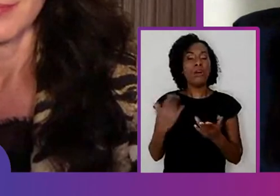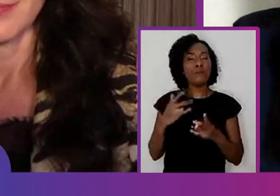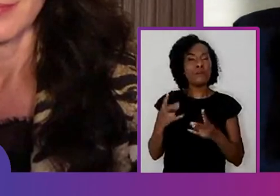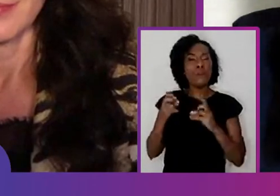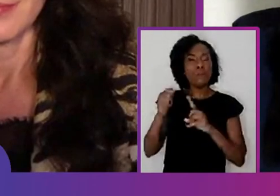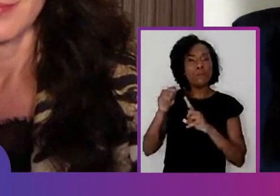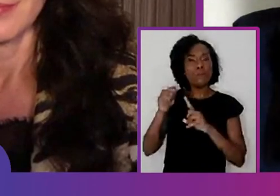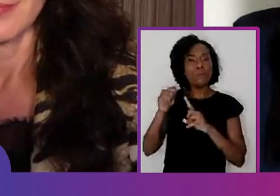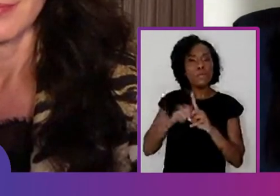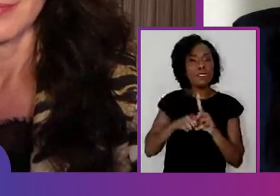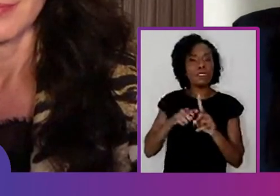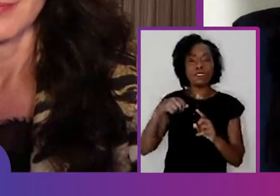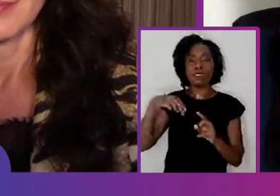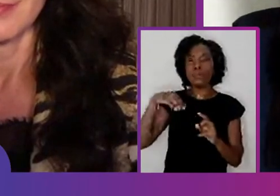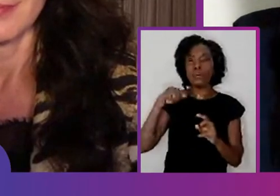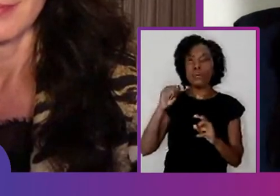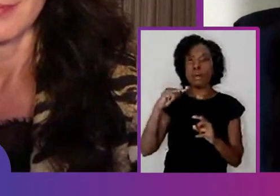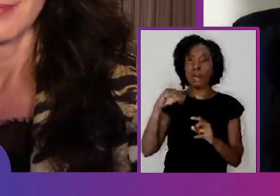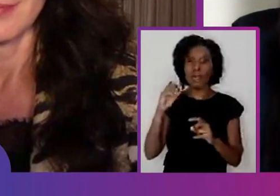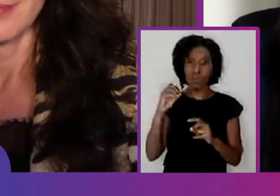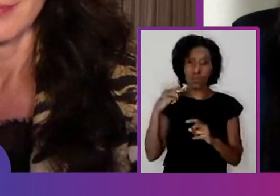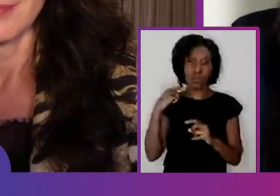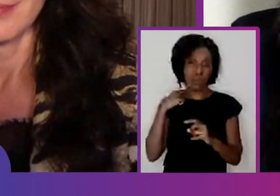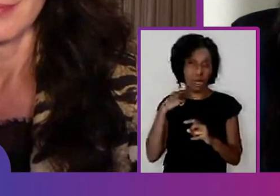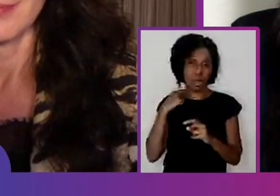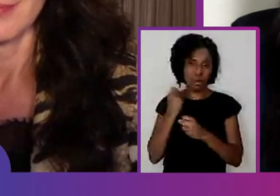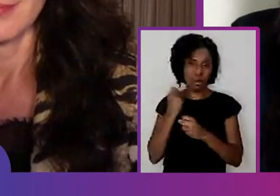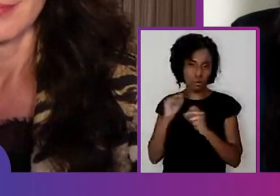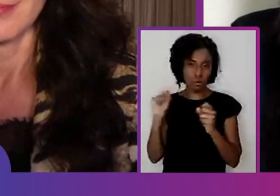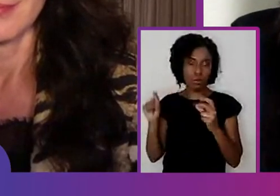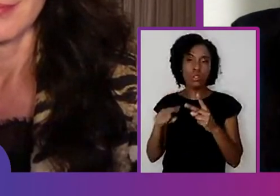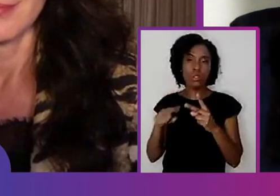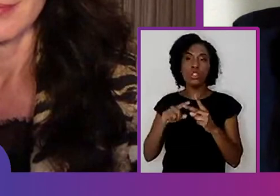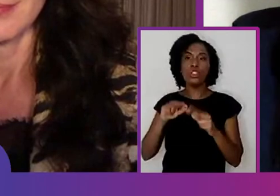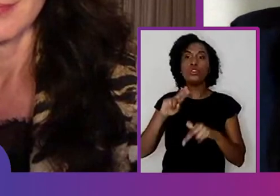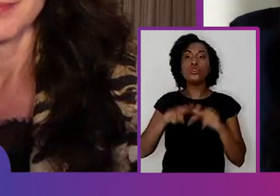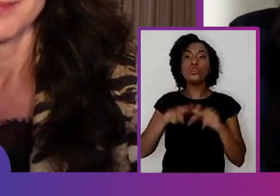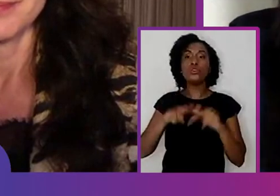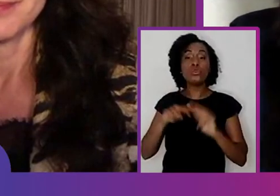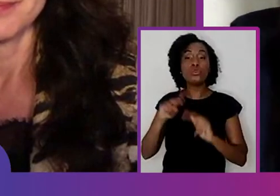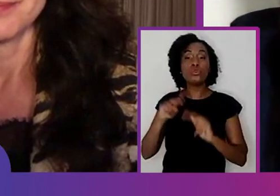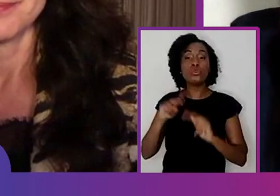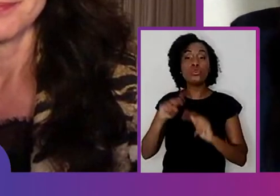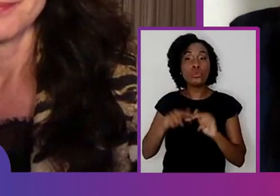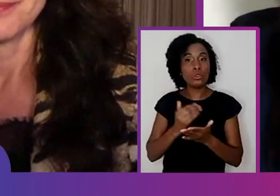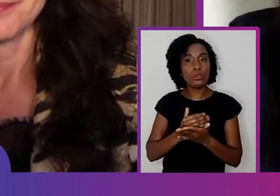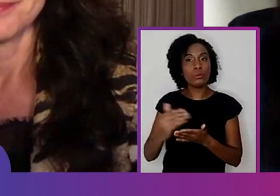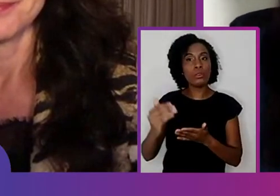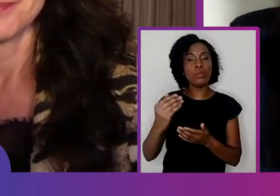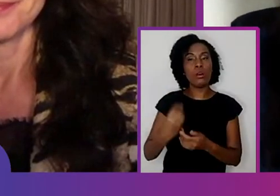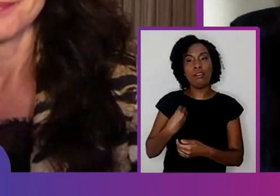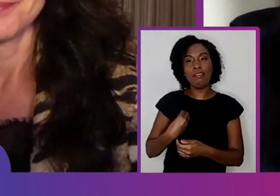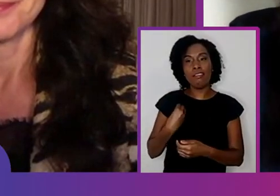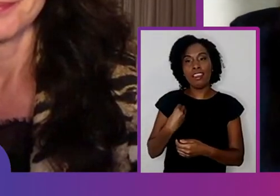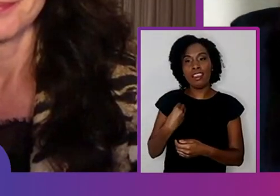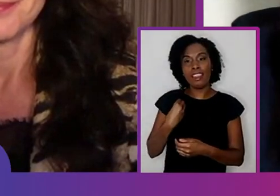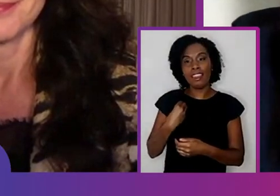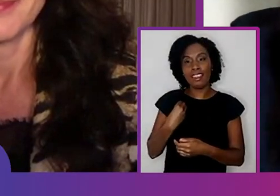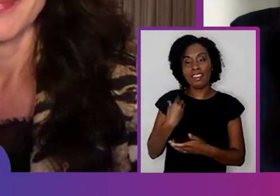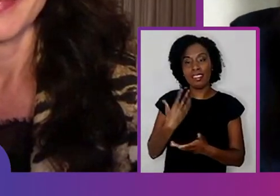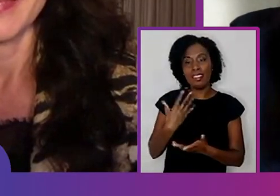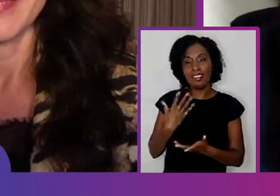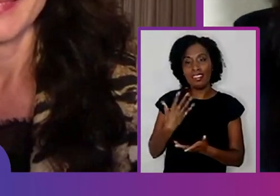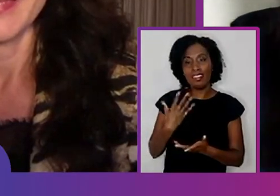começaram a viver o mundo virtual como se fossem suas vidas pessoais. Então, aquela coisa de passar o marido atrás quando você